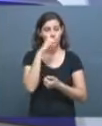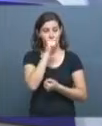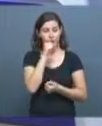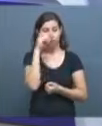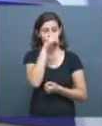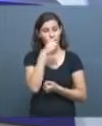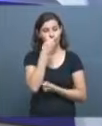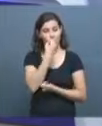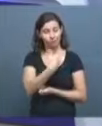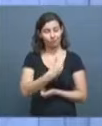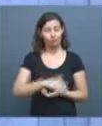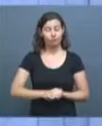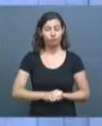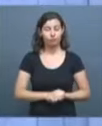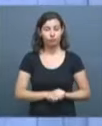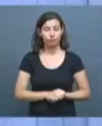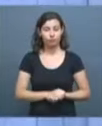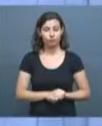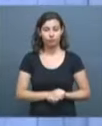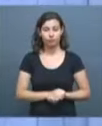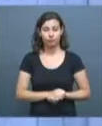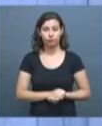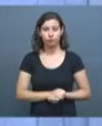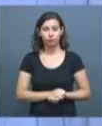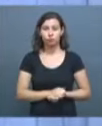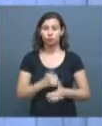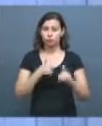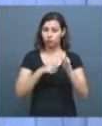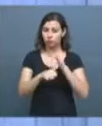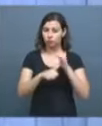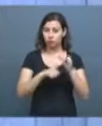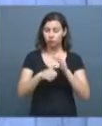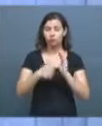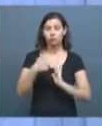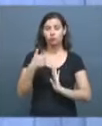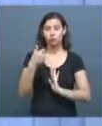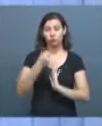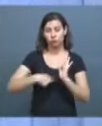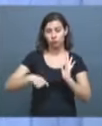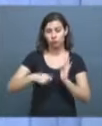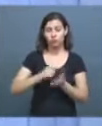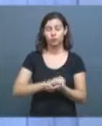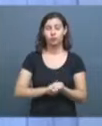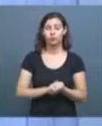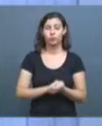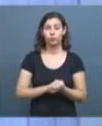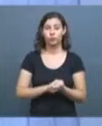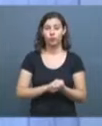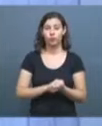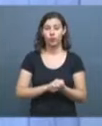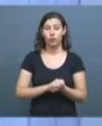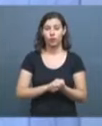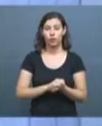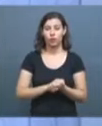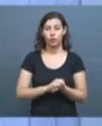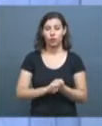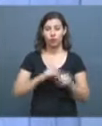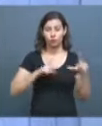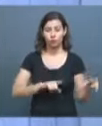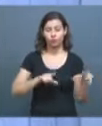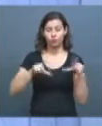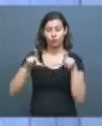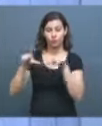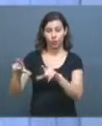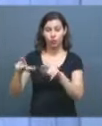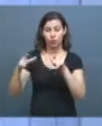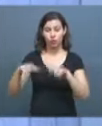para vocês. O reitor da UFO assinou um termo de escritura que transfere a área ocupada do Campus Glória,